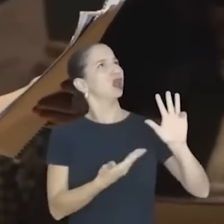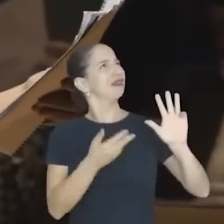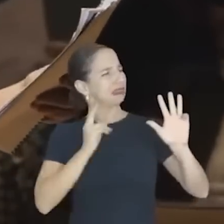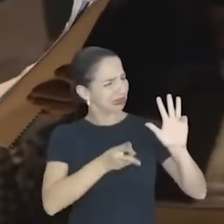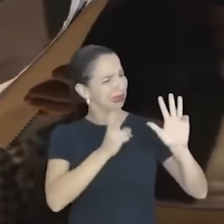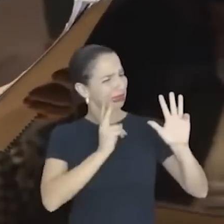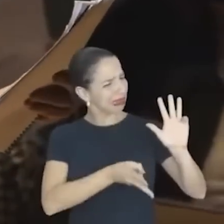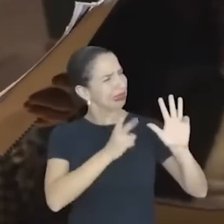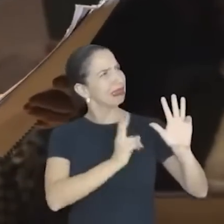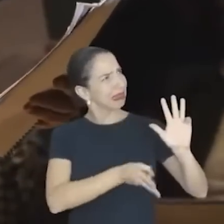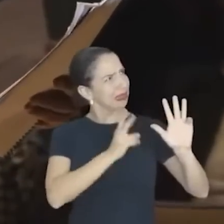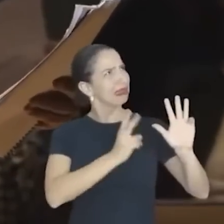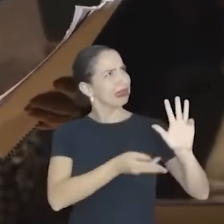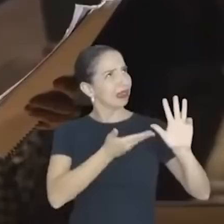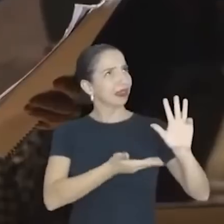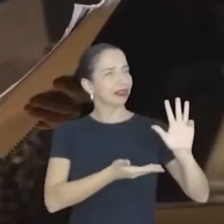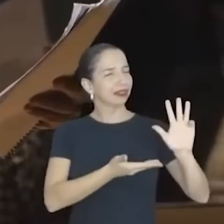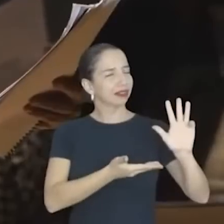Porque ele é um homem como eu.